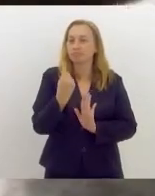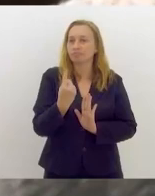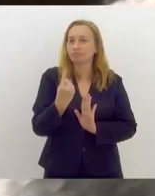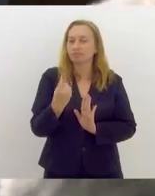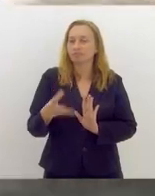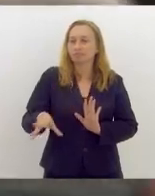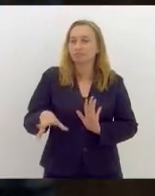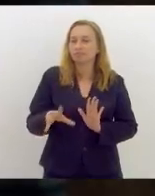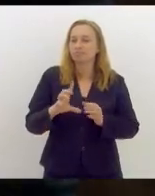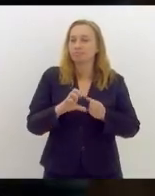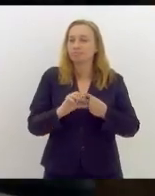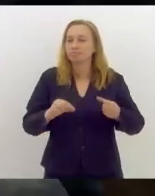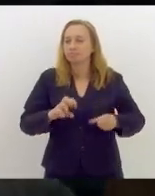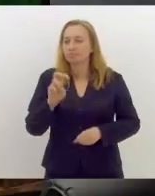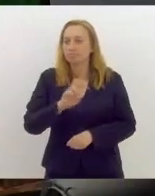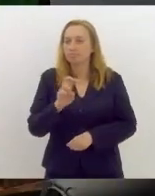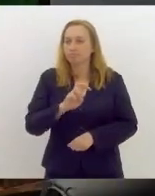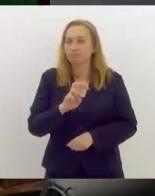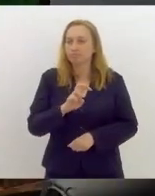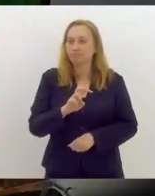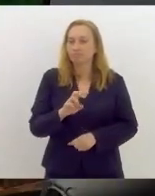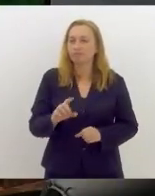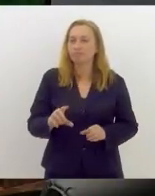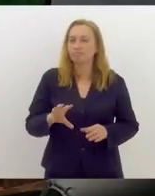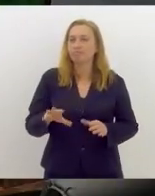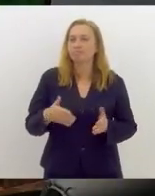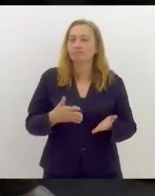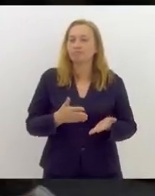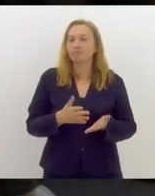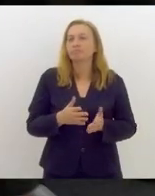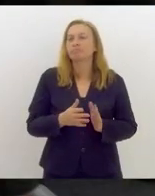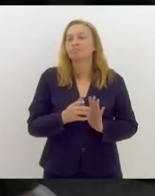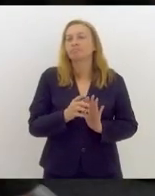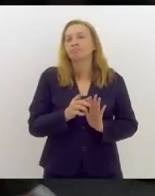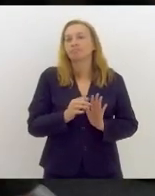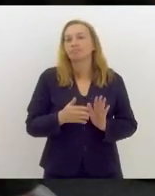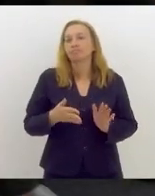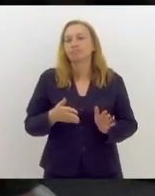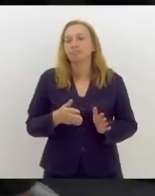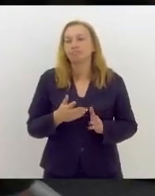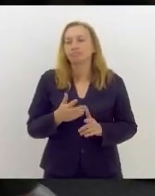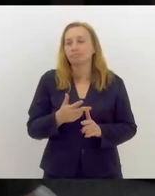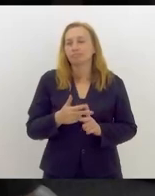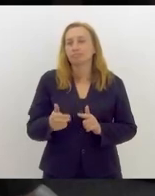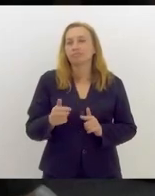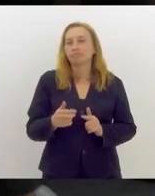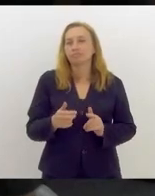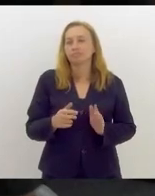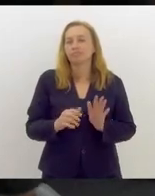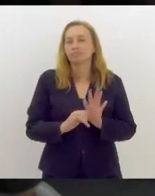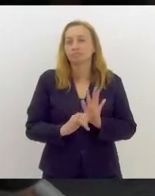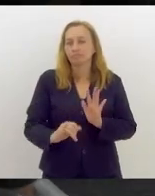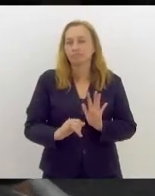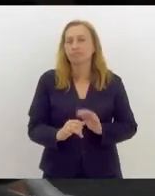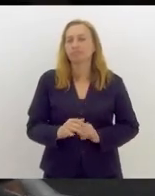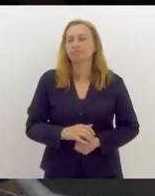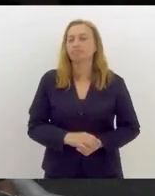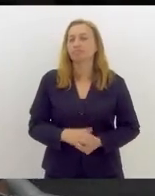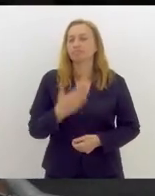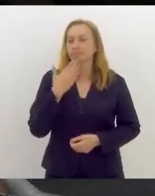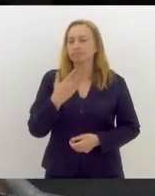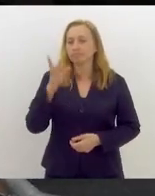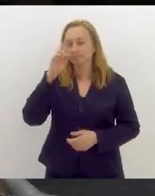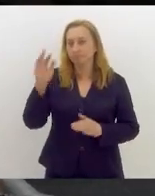o artigo quinto para que a lei entre vigor na data da sua publicação então solicita vossa excelência